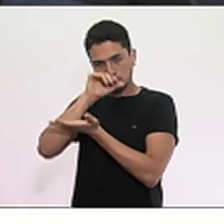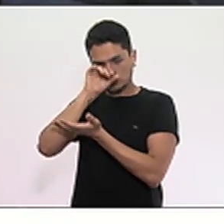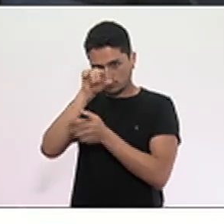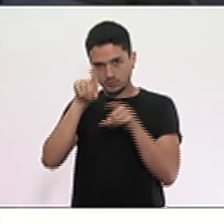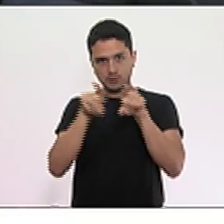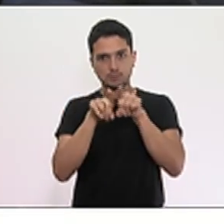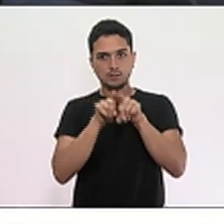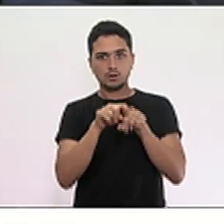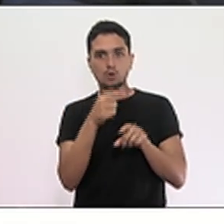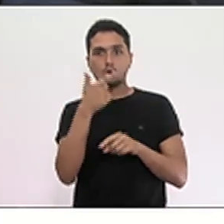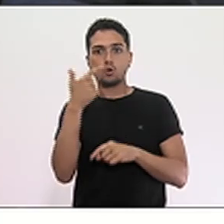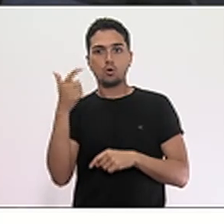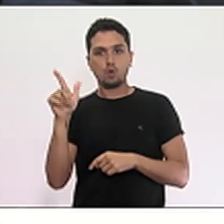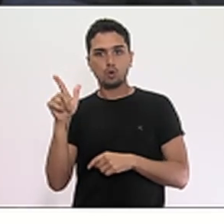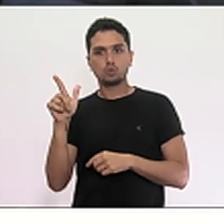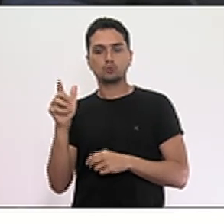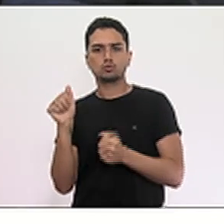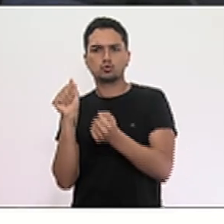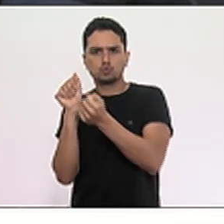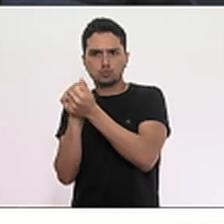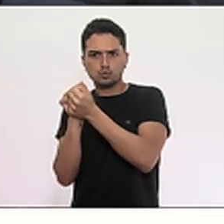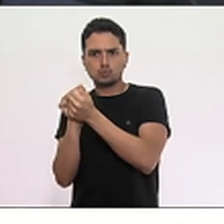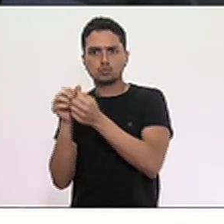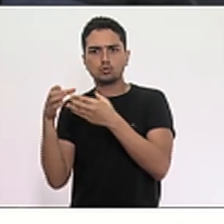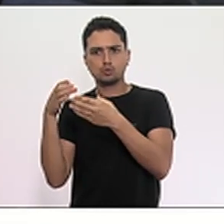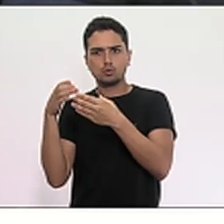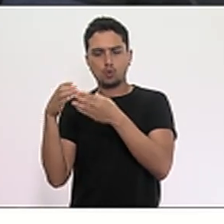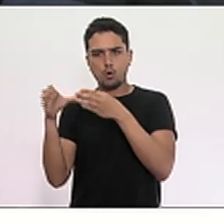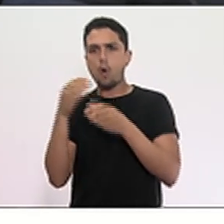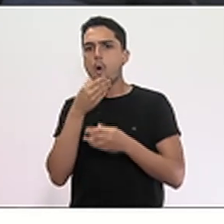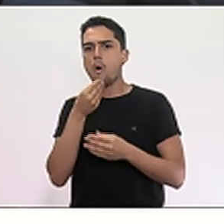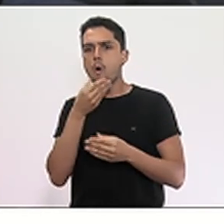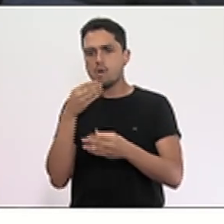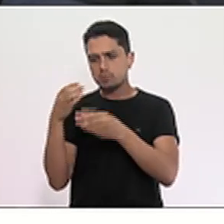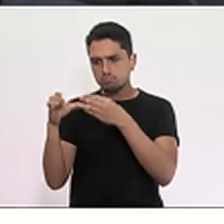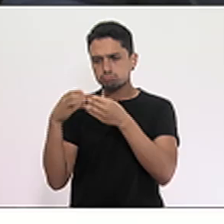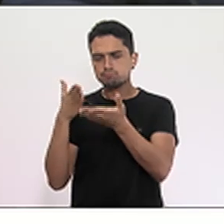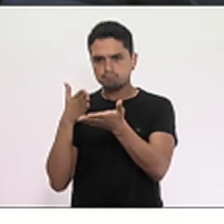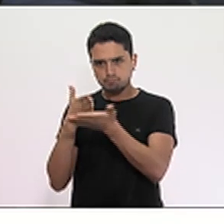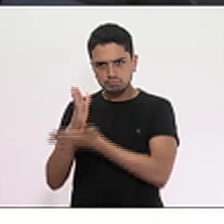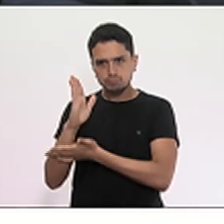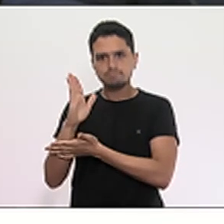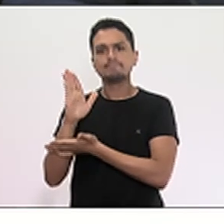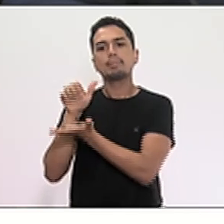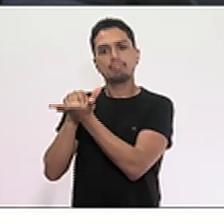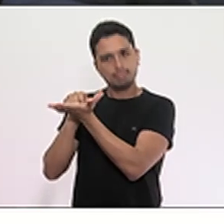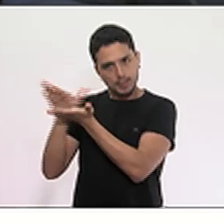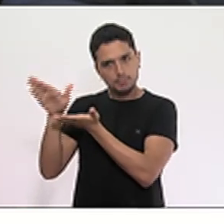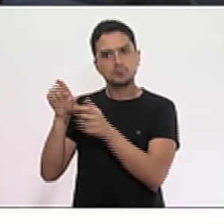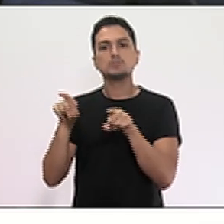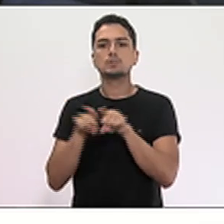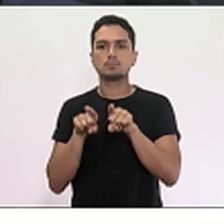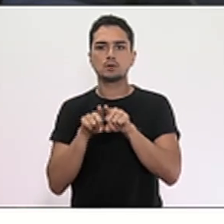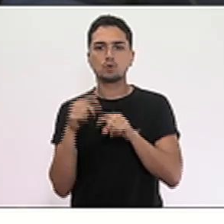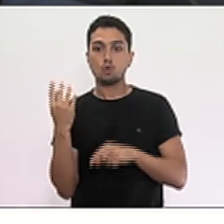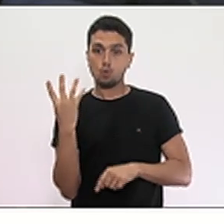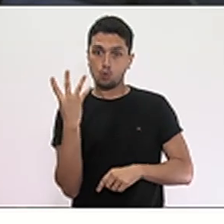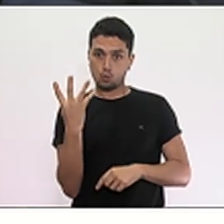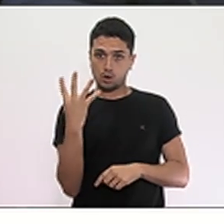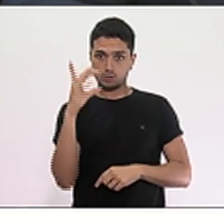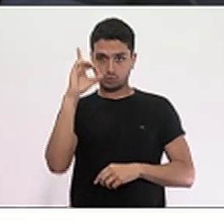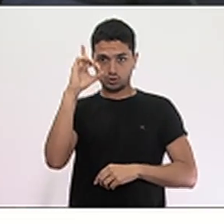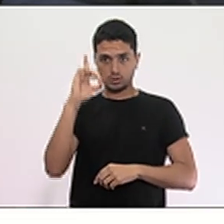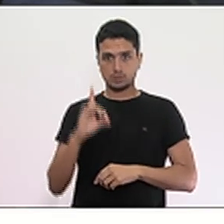tomou uma justa causa, companheiro concursado. 4 diretores do Citsama está respondendo